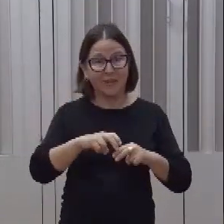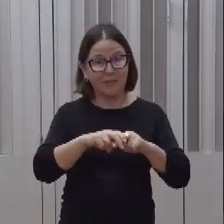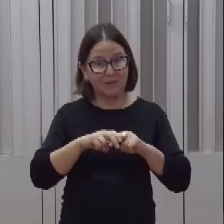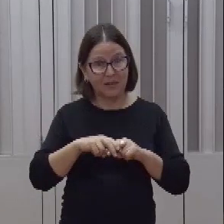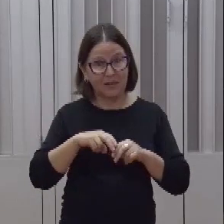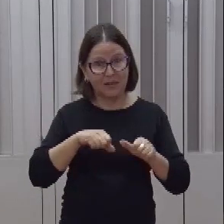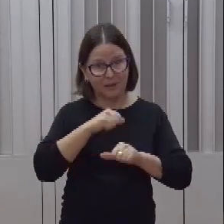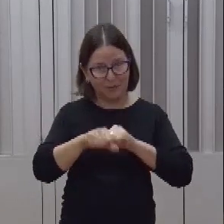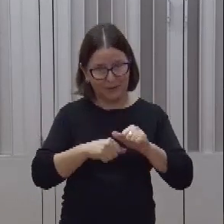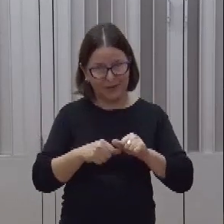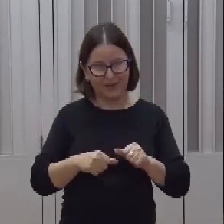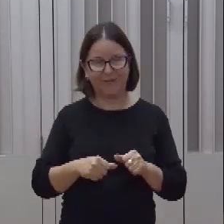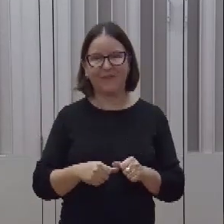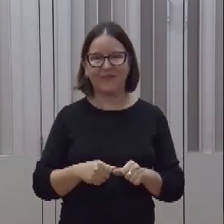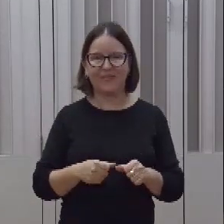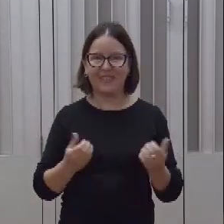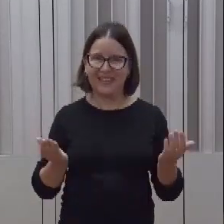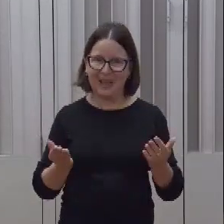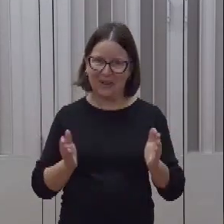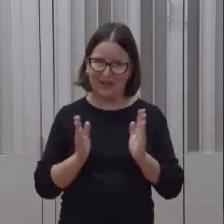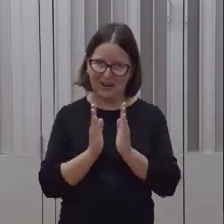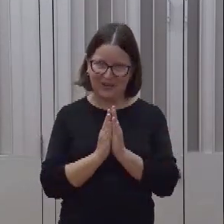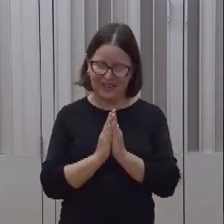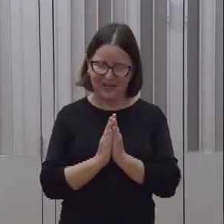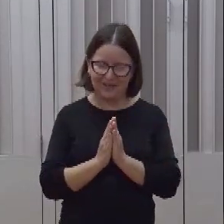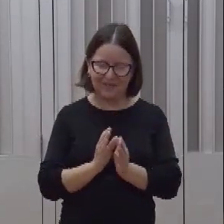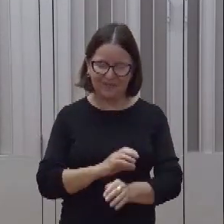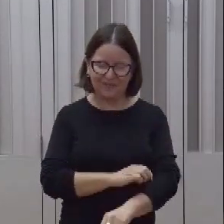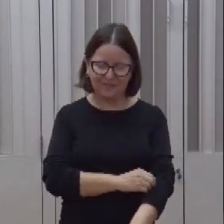Vamos orar, meus irmãos.